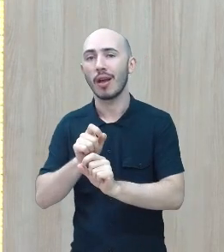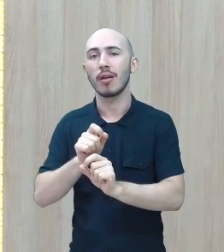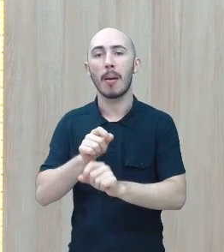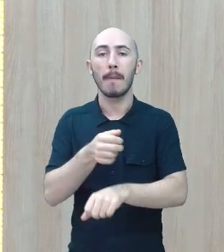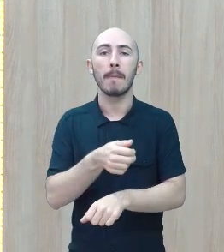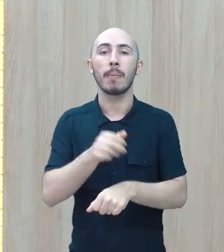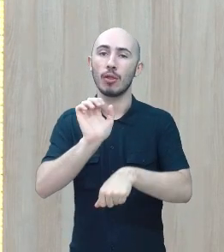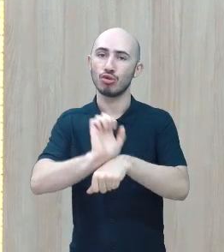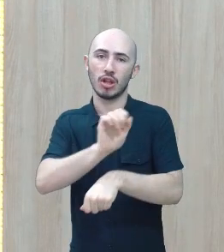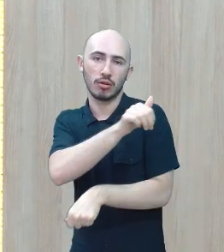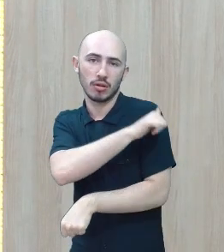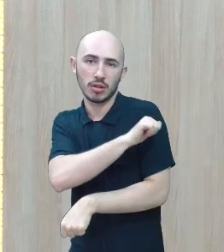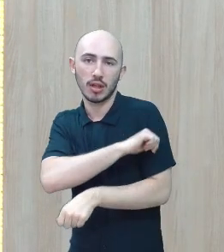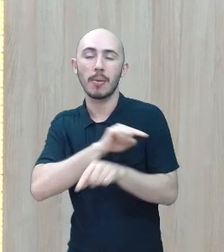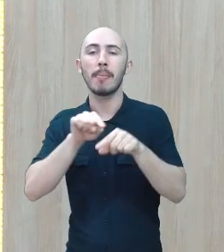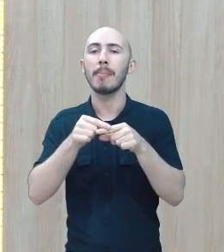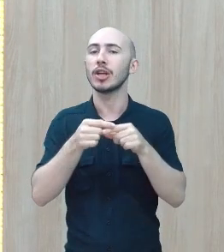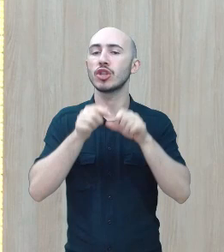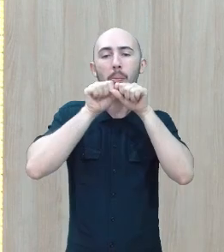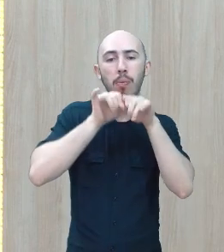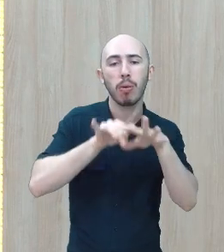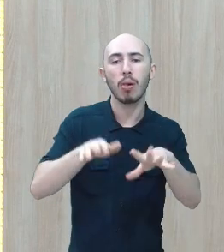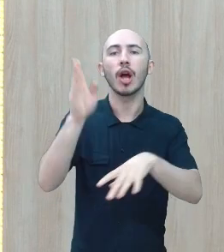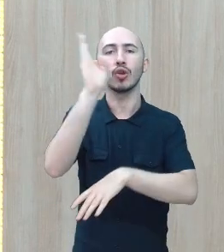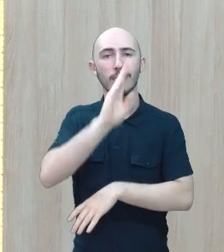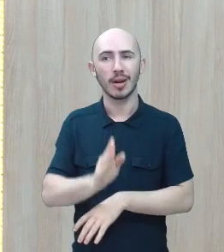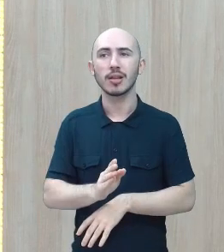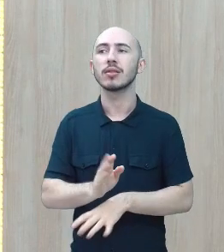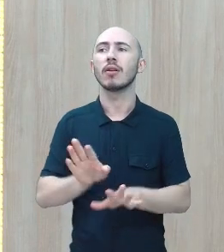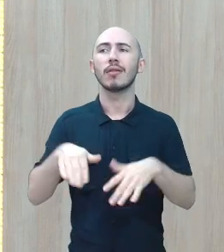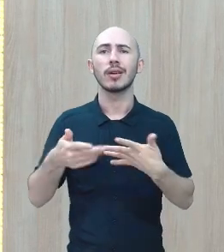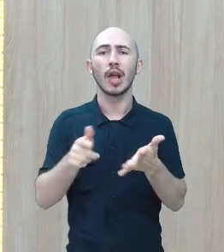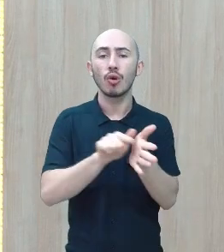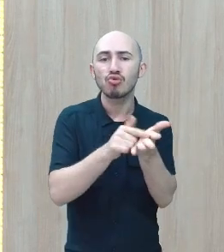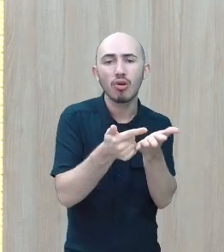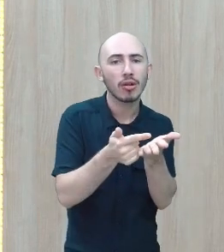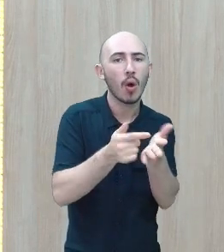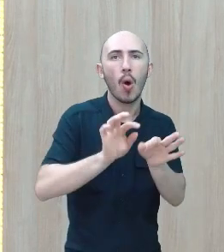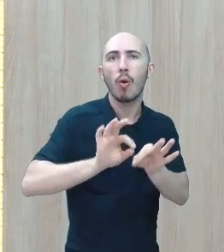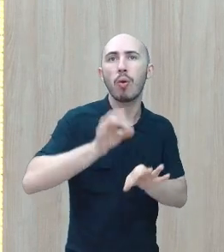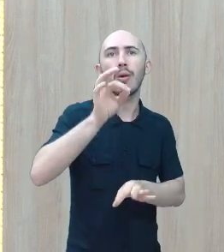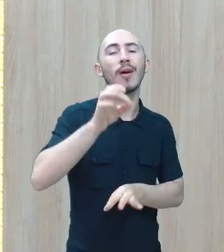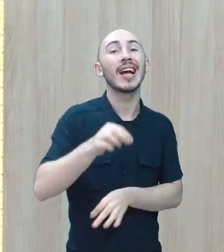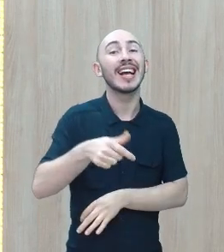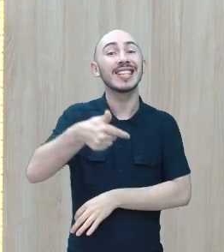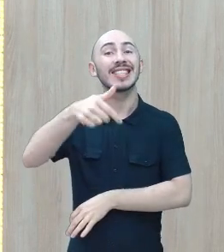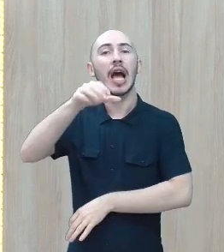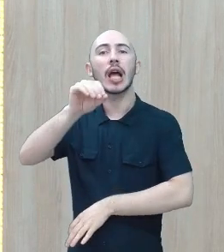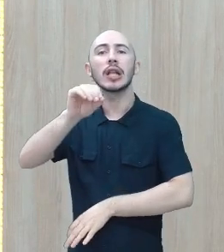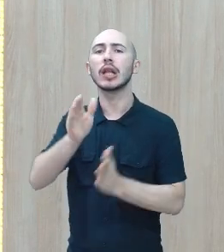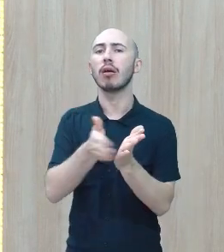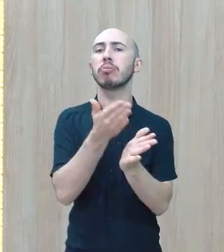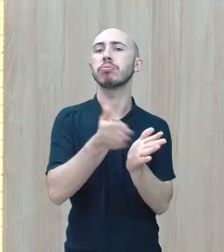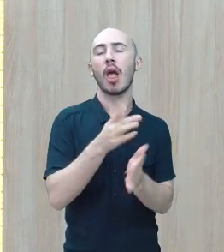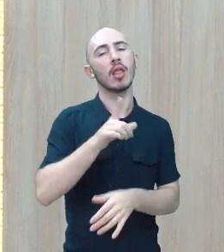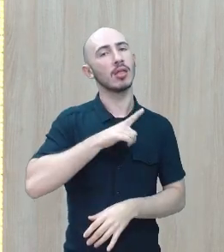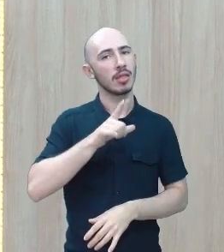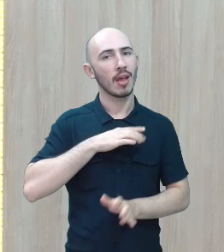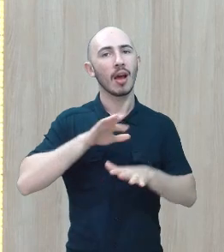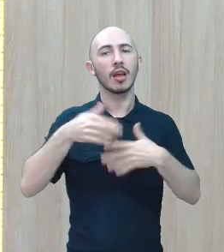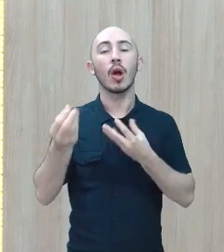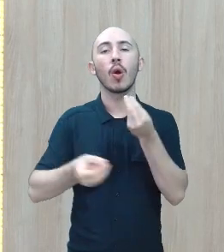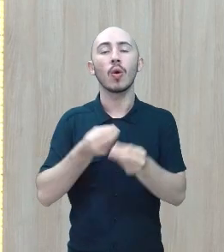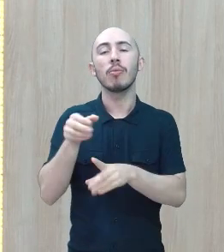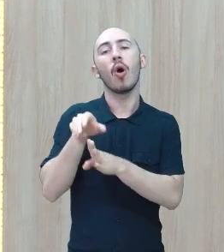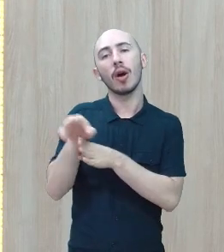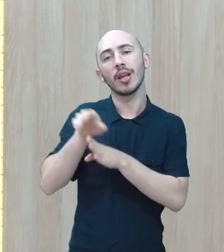o Brasil, tá certo? Era um jornal extenso, tinha mais de 70 páginas, e ele tinha essas indicações de como